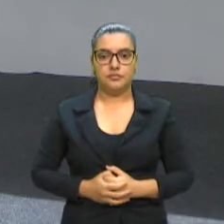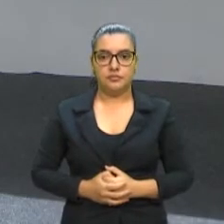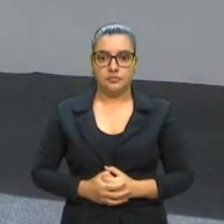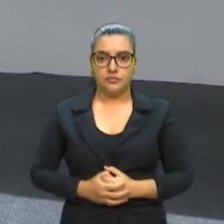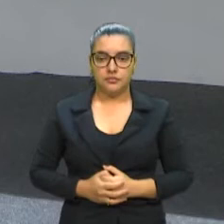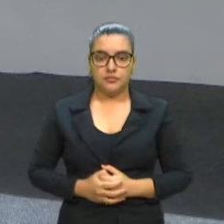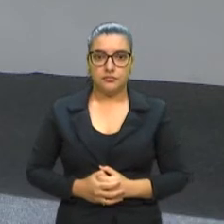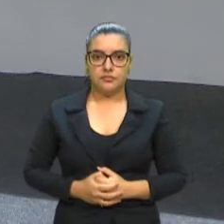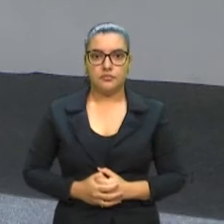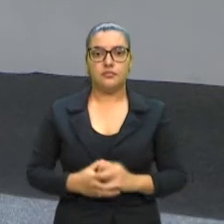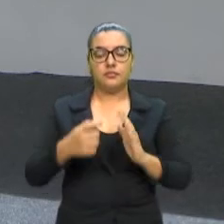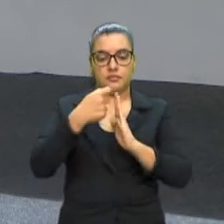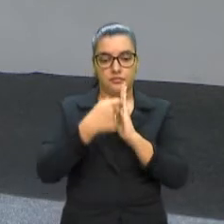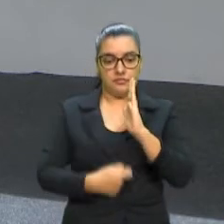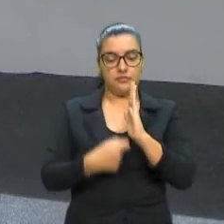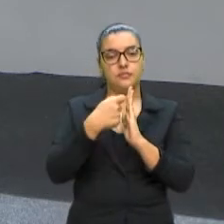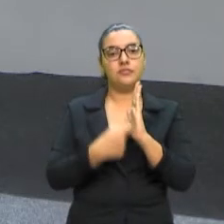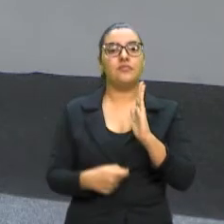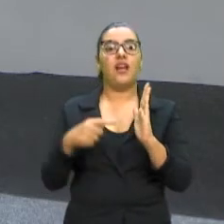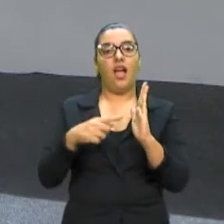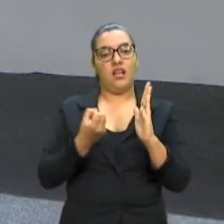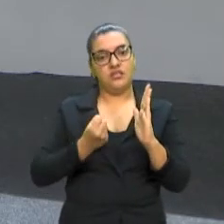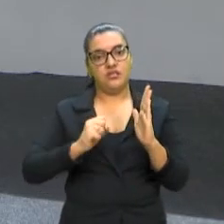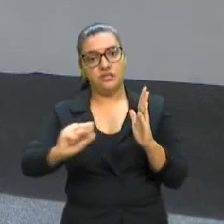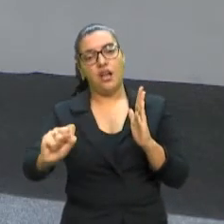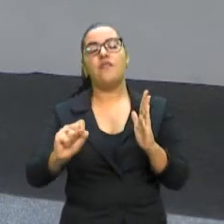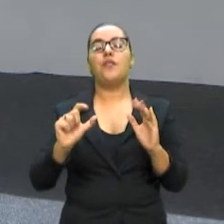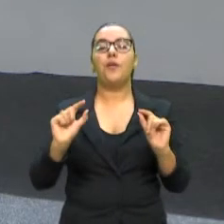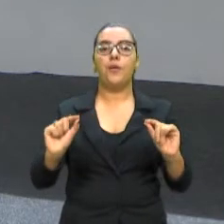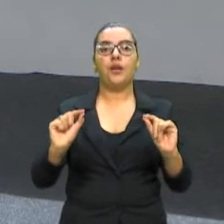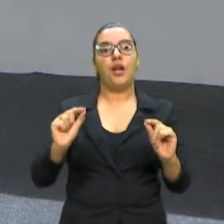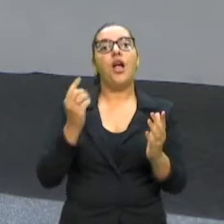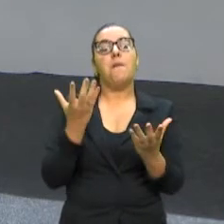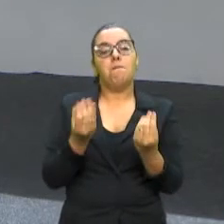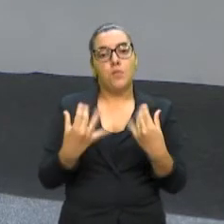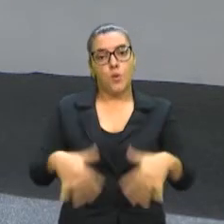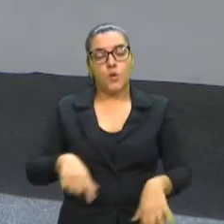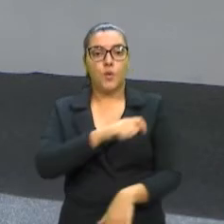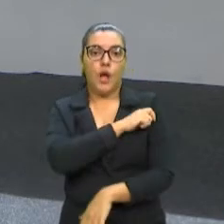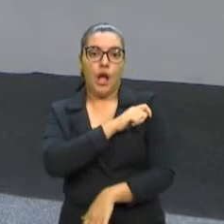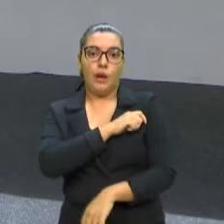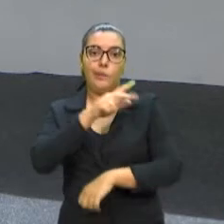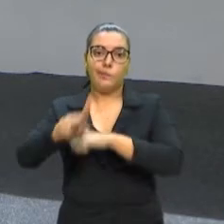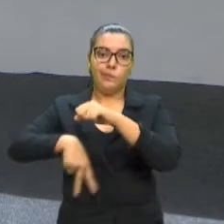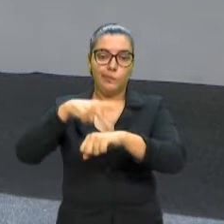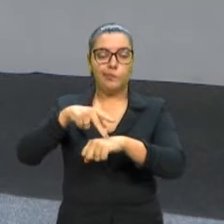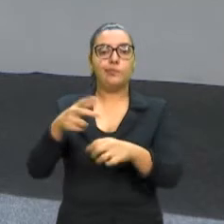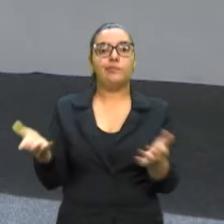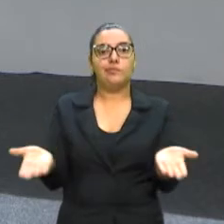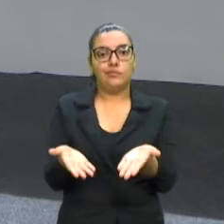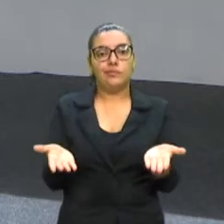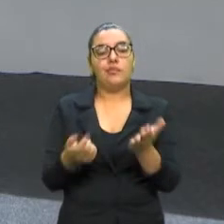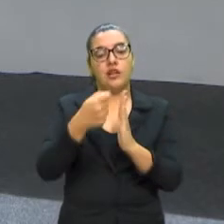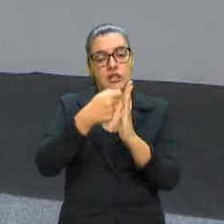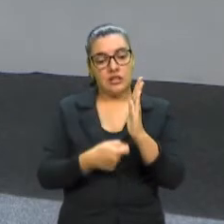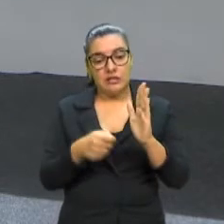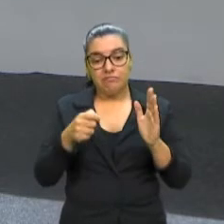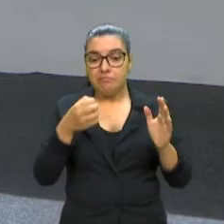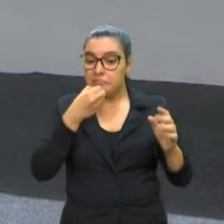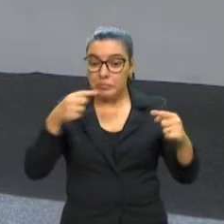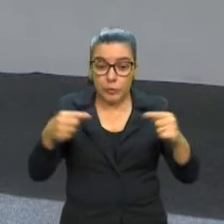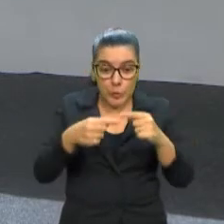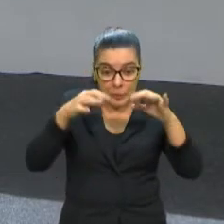A redação tem sido um desafio para muitos estudantes em todo o país. Escrever bem e corretamente